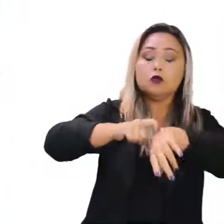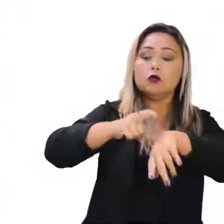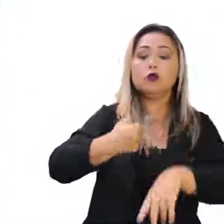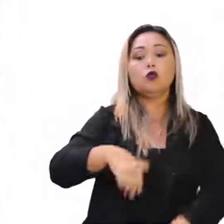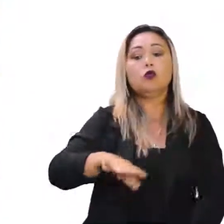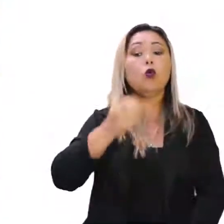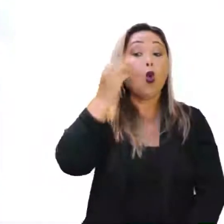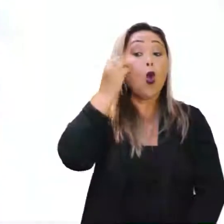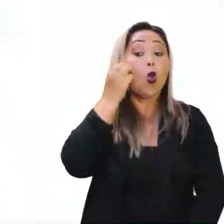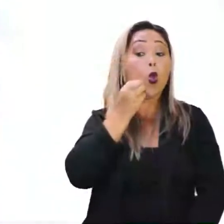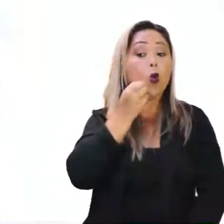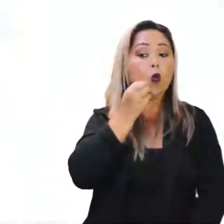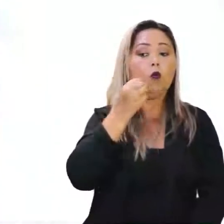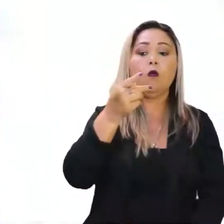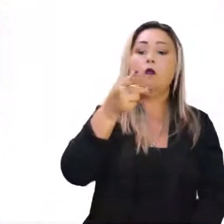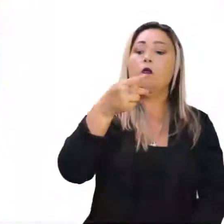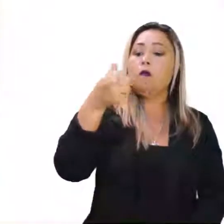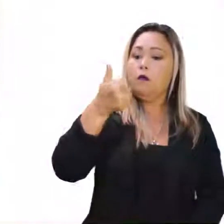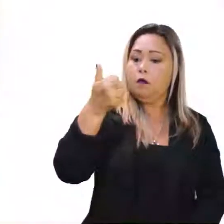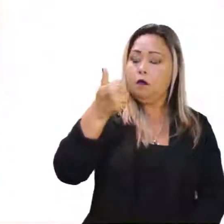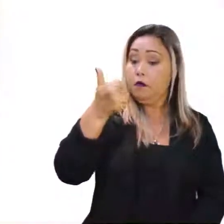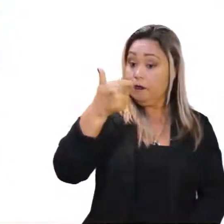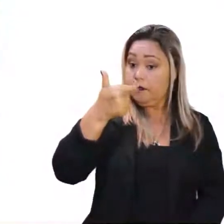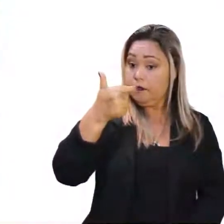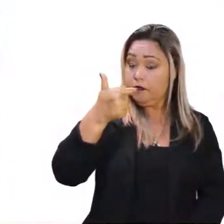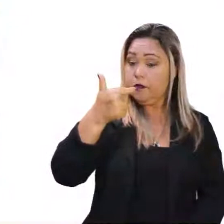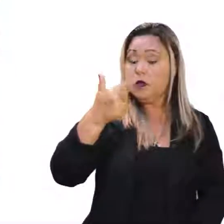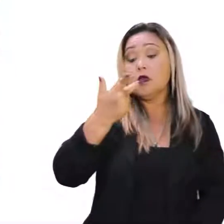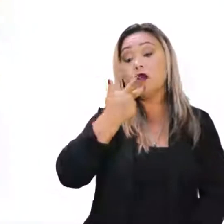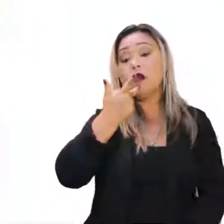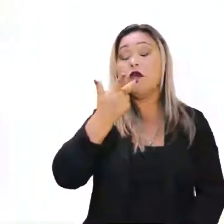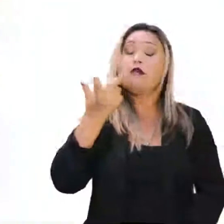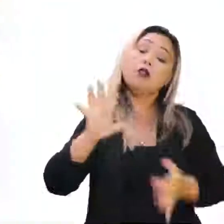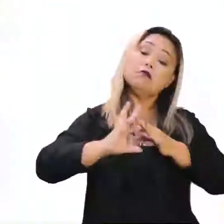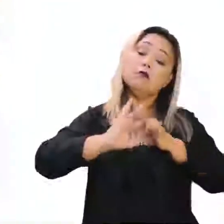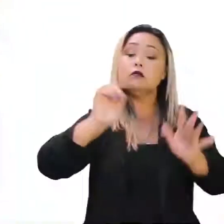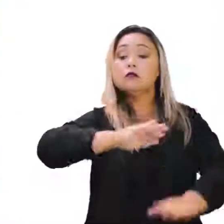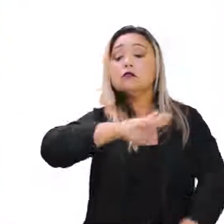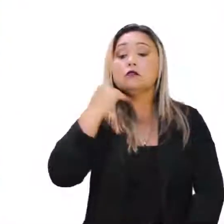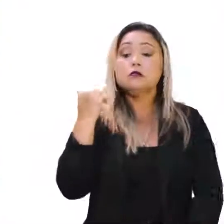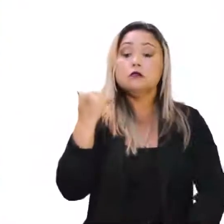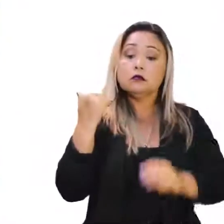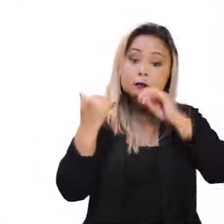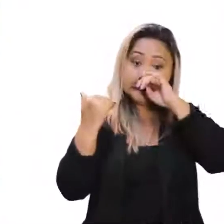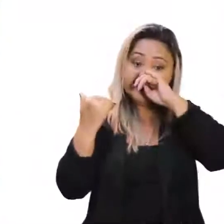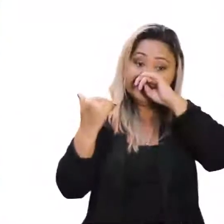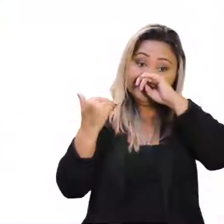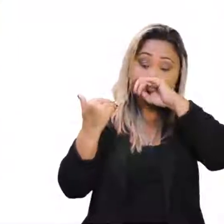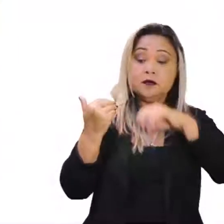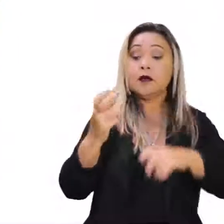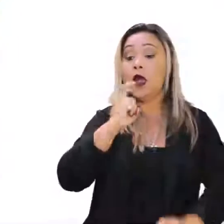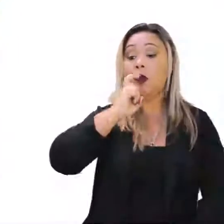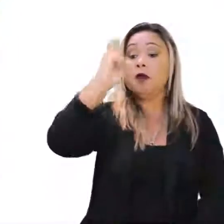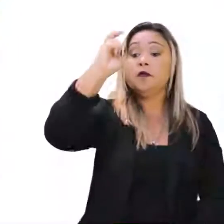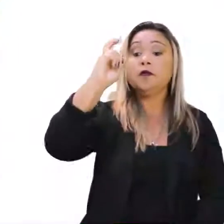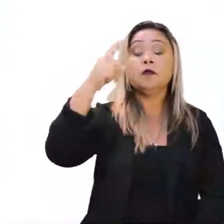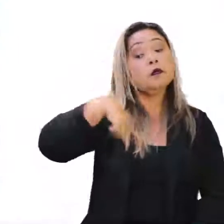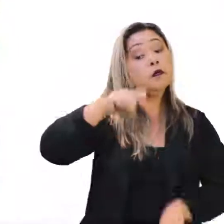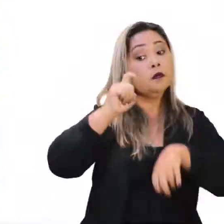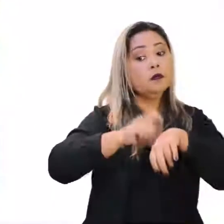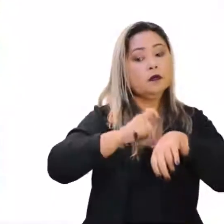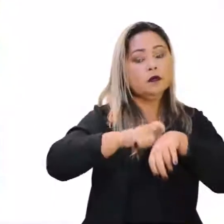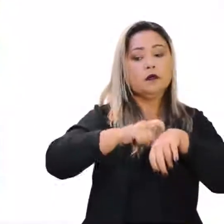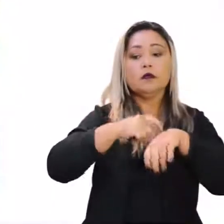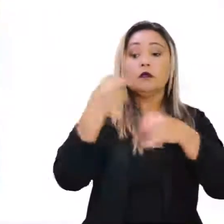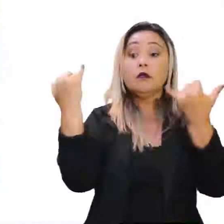né, ele declarou independência ou morte e tudo mais, porque naquele momento eles receberam